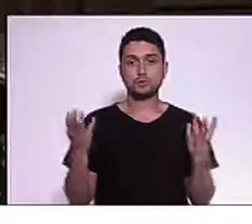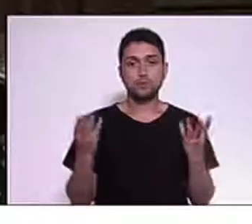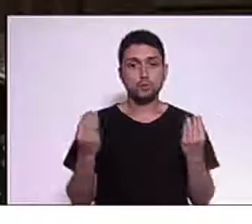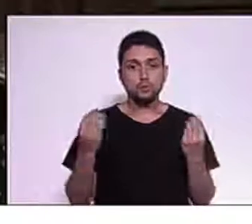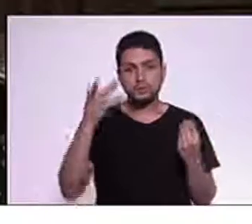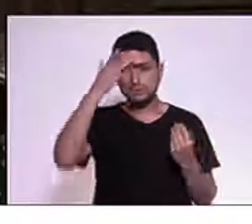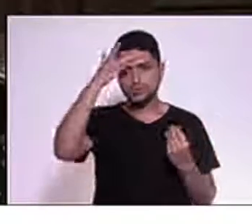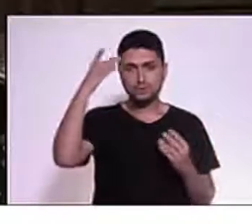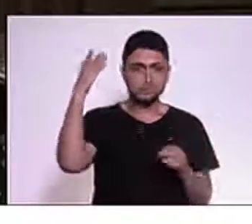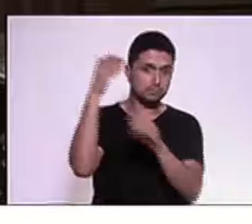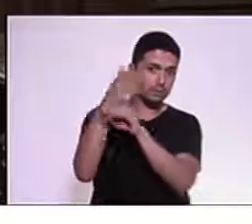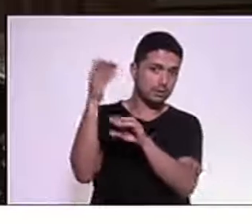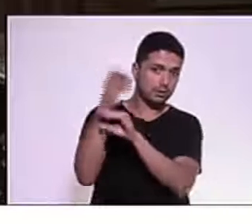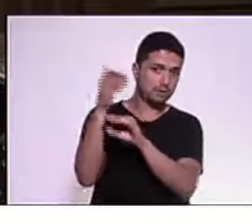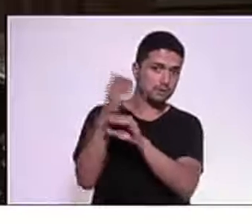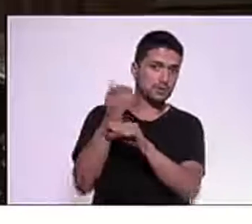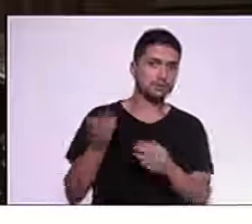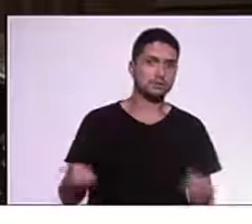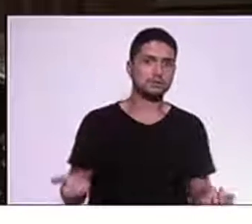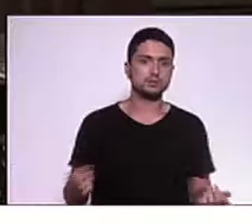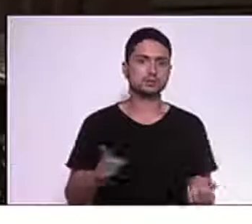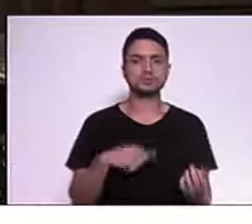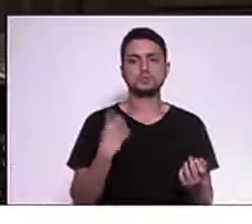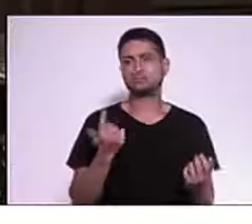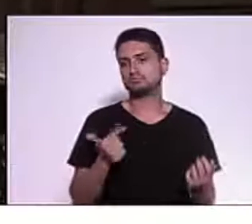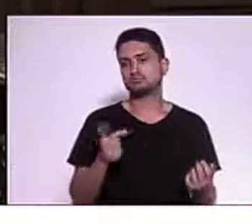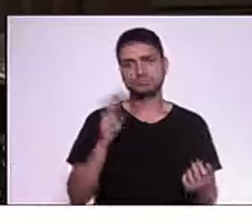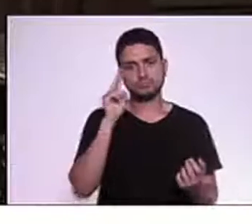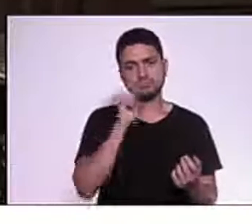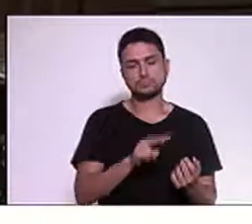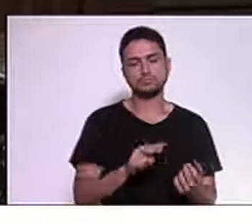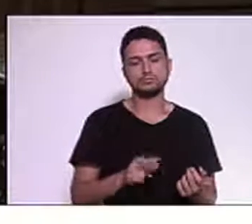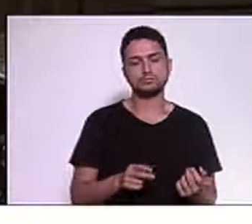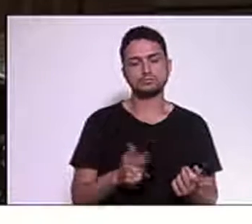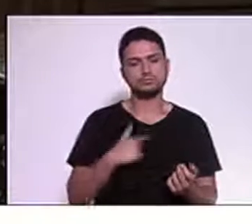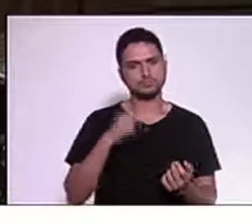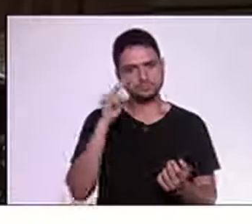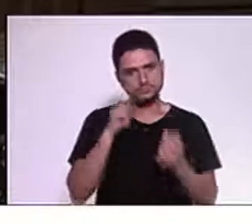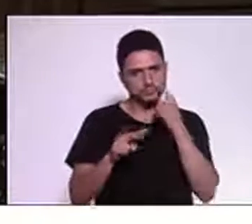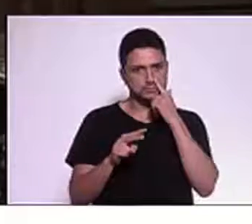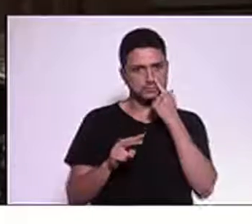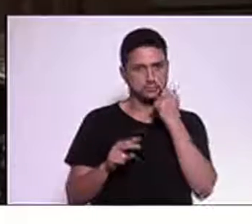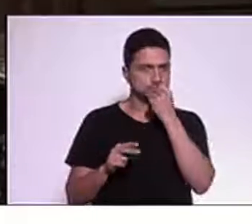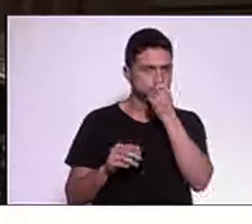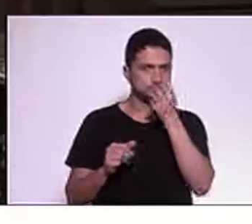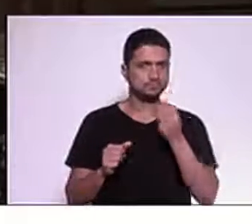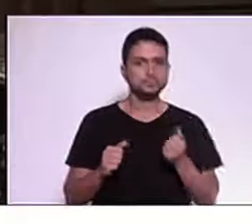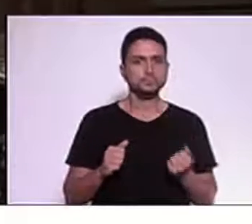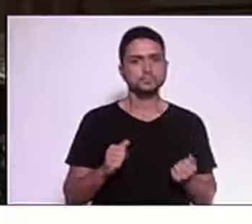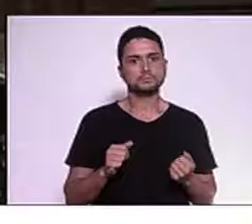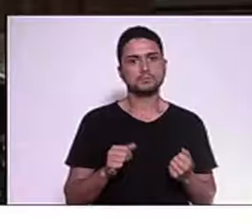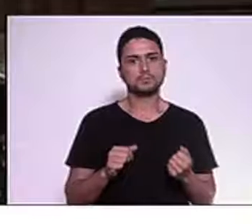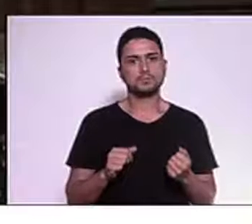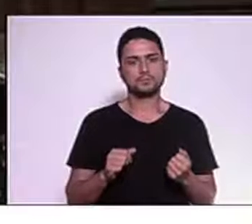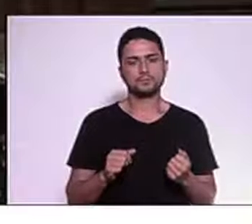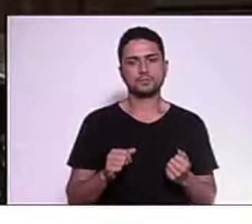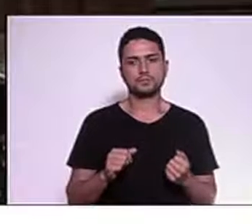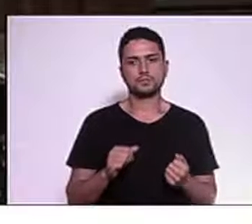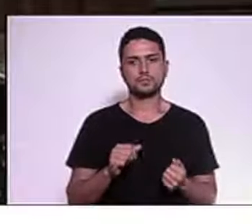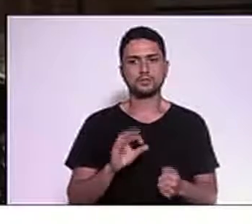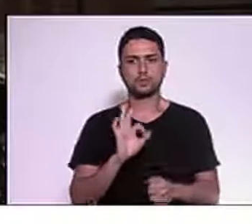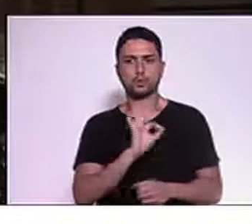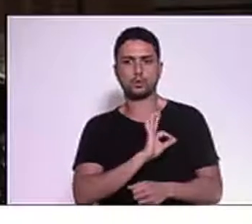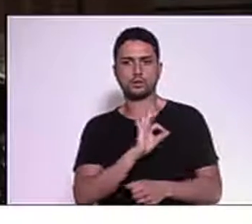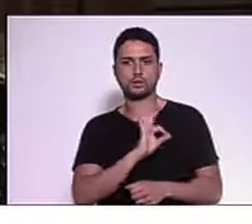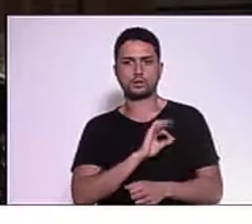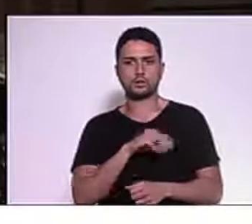de pessoas ali. Nós não verificamos, nós assistimos uma viatura da Guarda Municipal